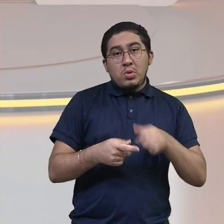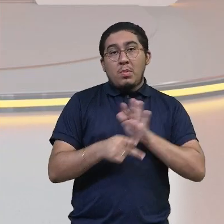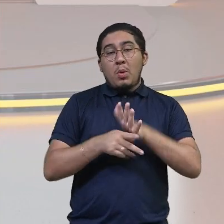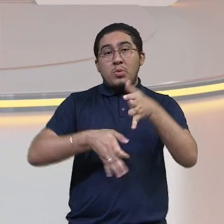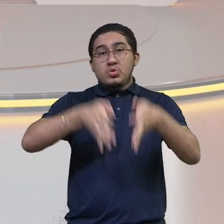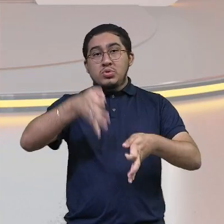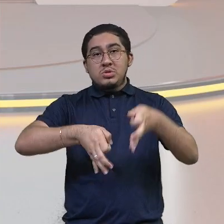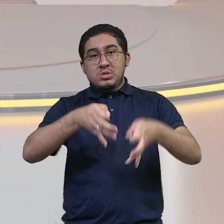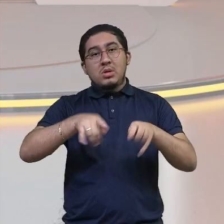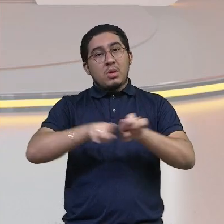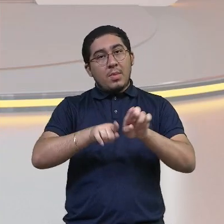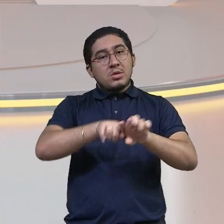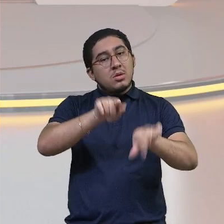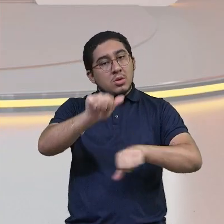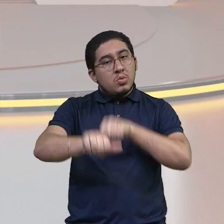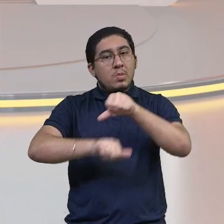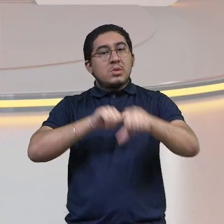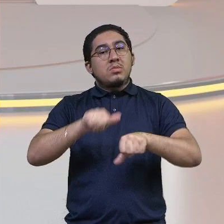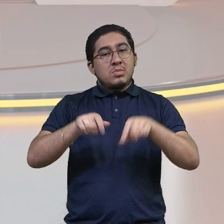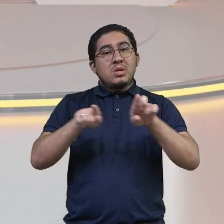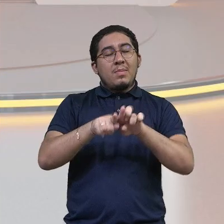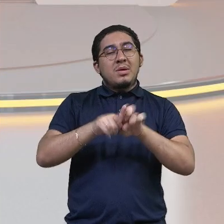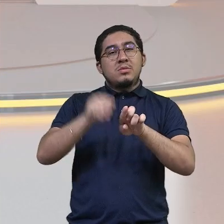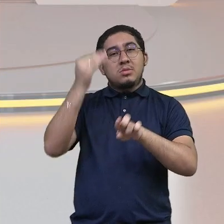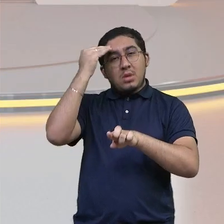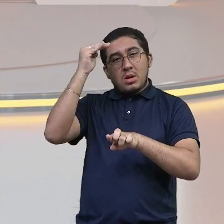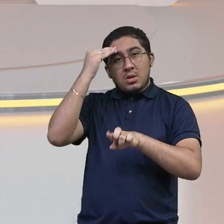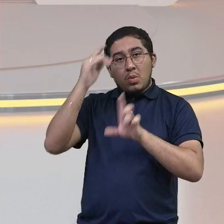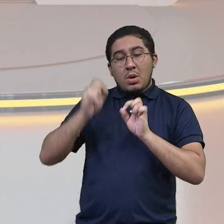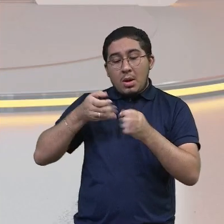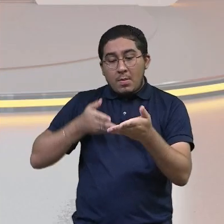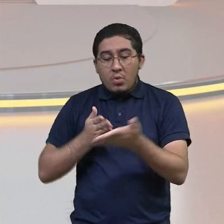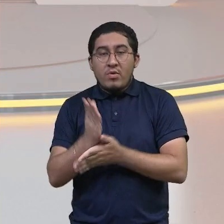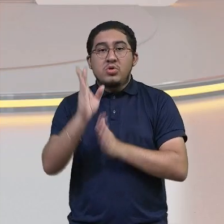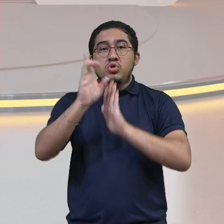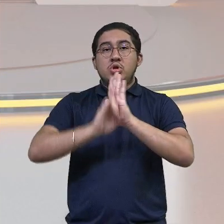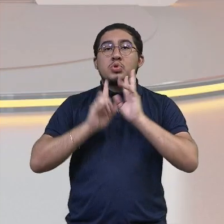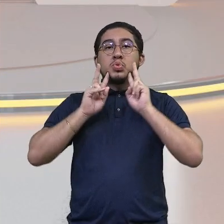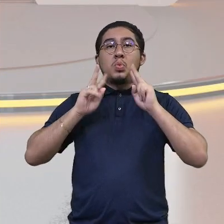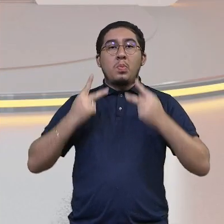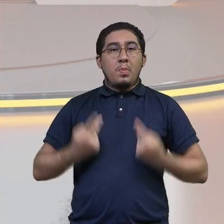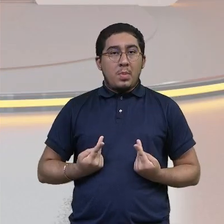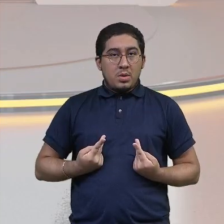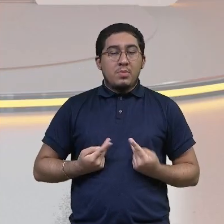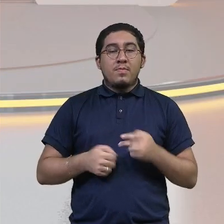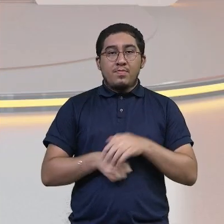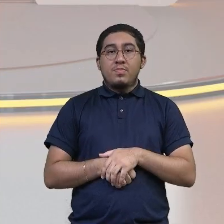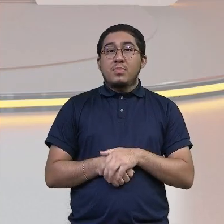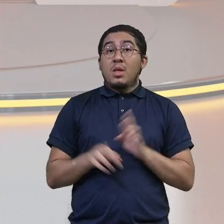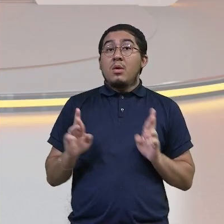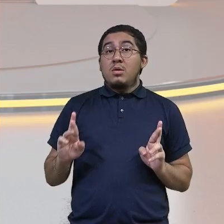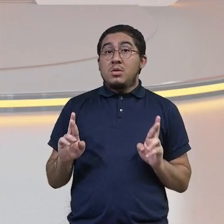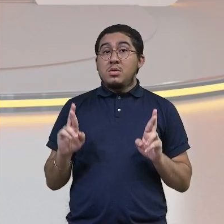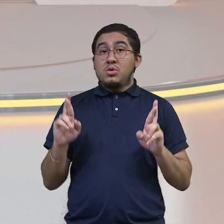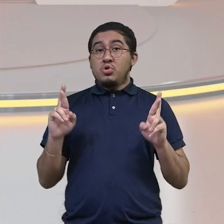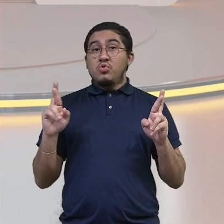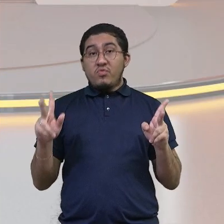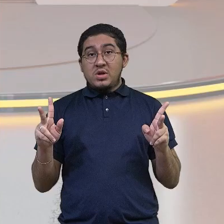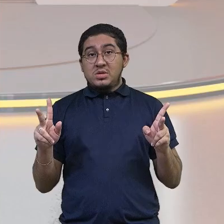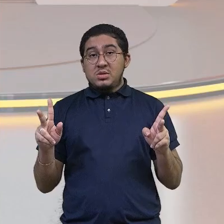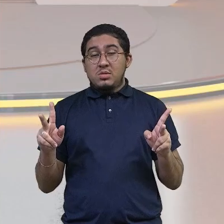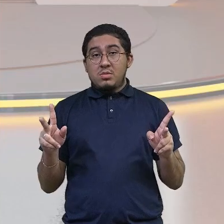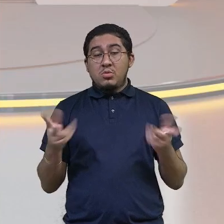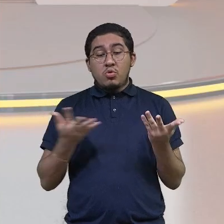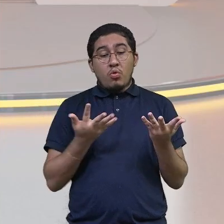de transição e o reconhecimento dos direitos humanos. Está aí uma grande diferença que houve entre o fim